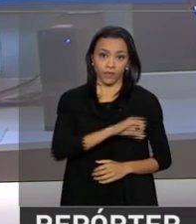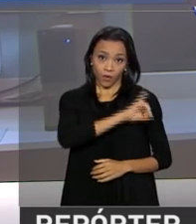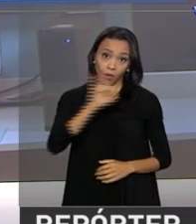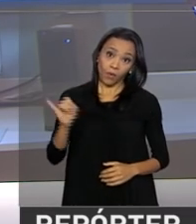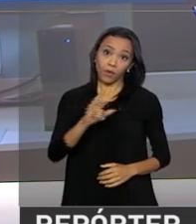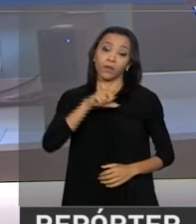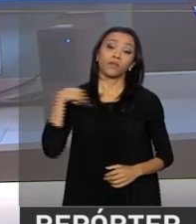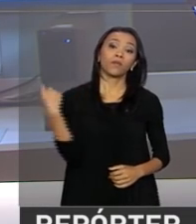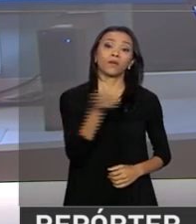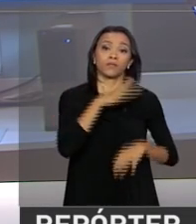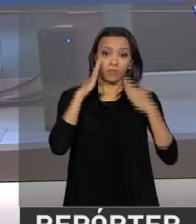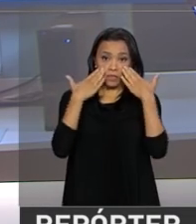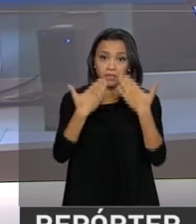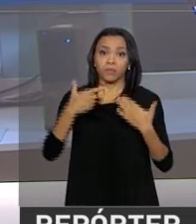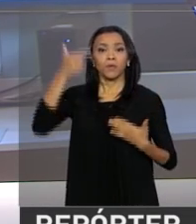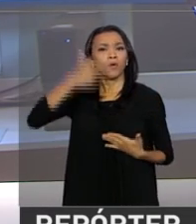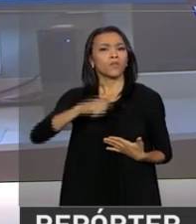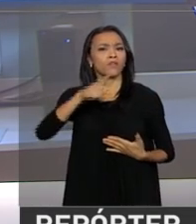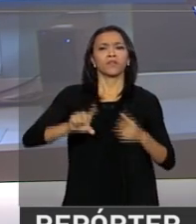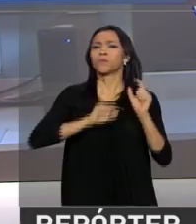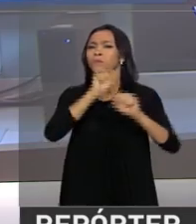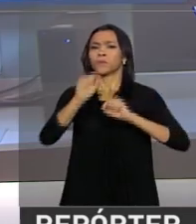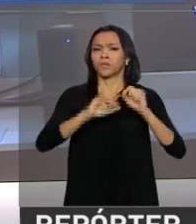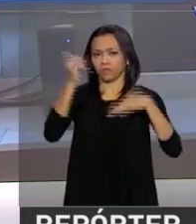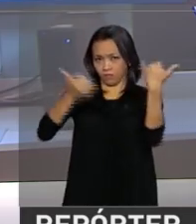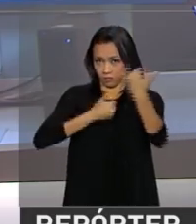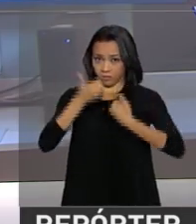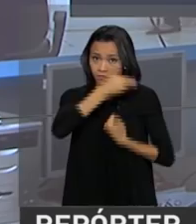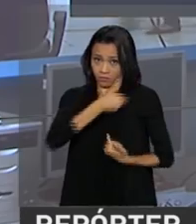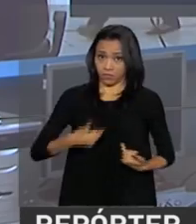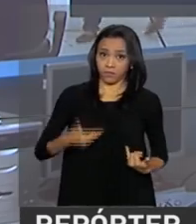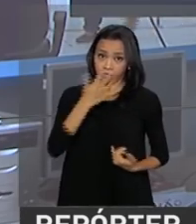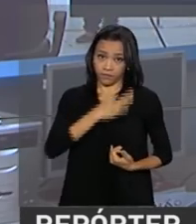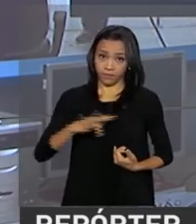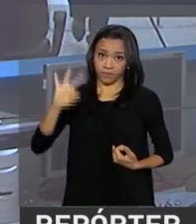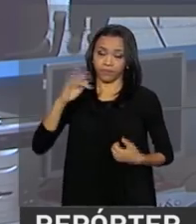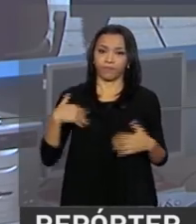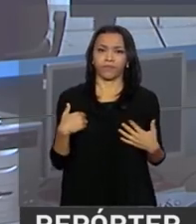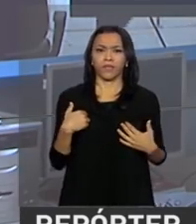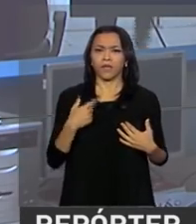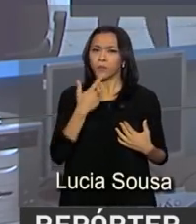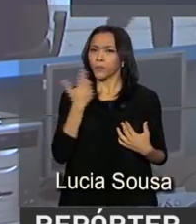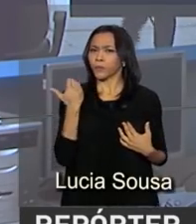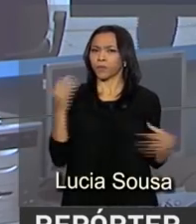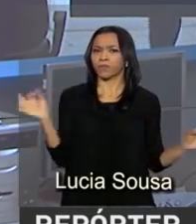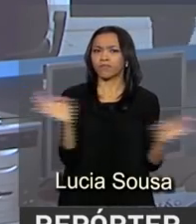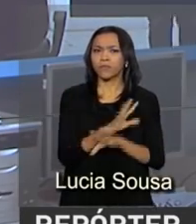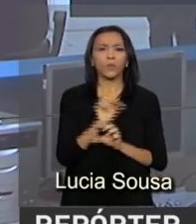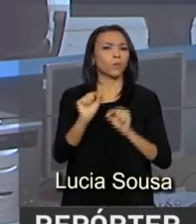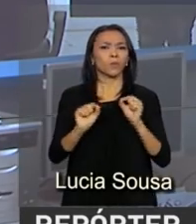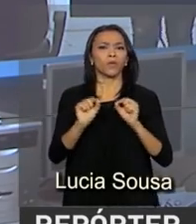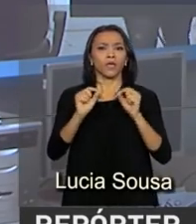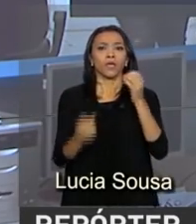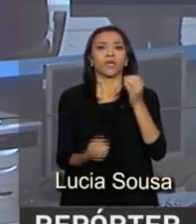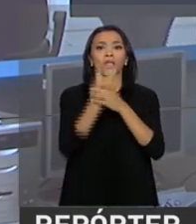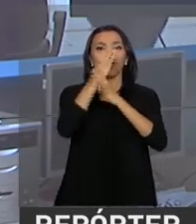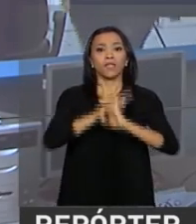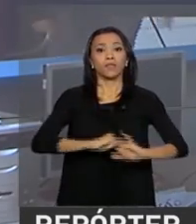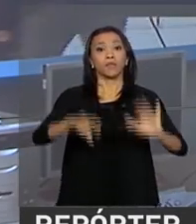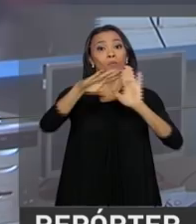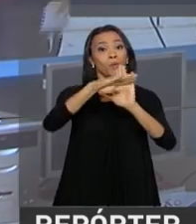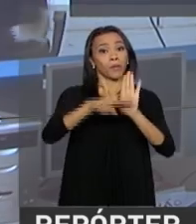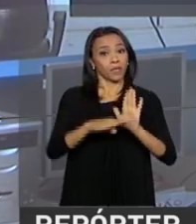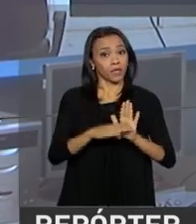Olá, o repórter NBR está de volta com as notícias do governo federal. Terminou há pouco no Palácio do Planalto o lançamento do programa